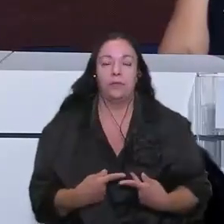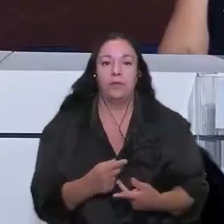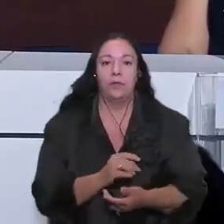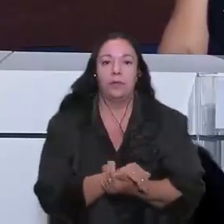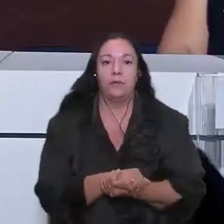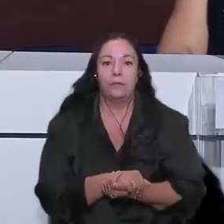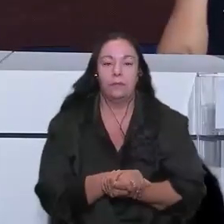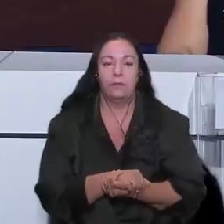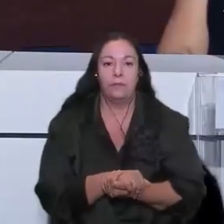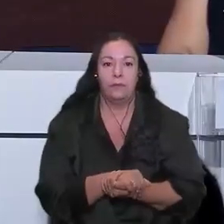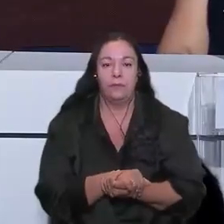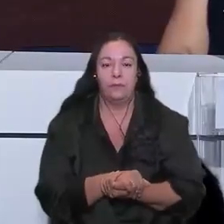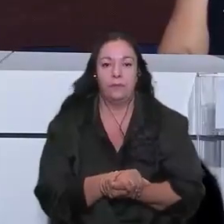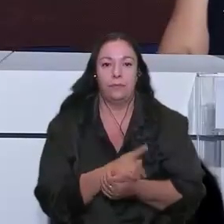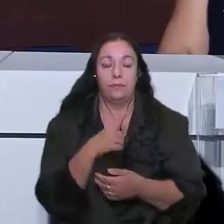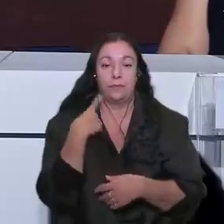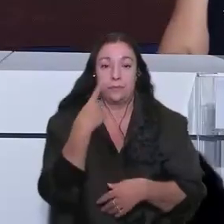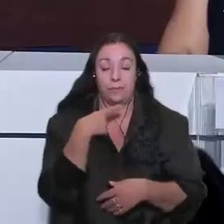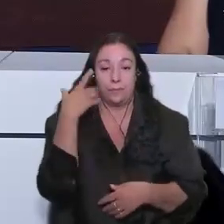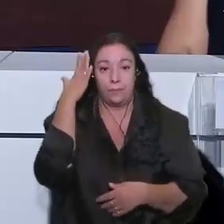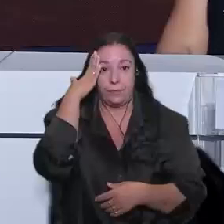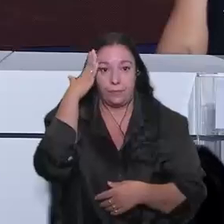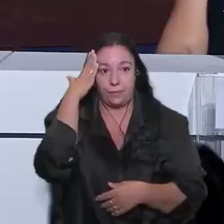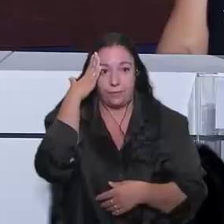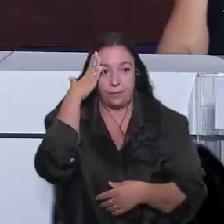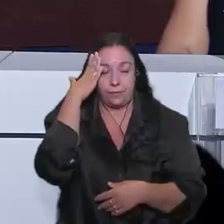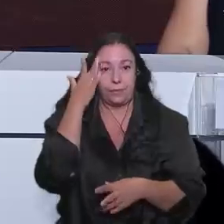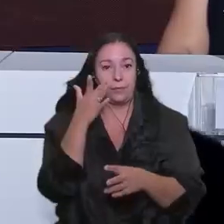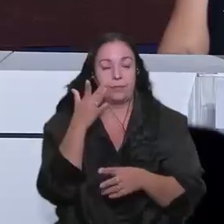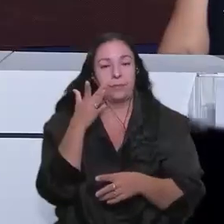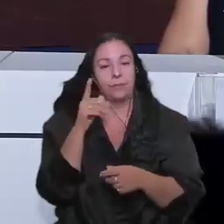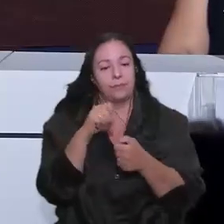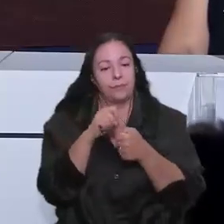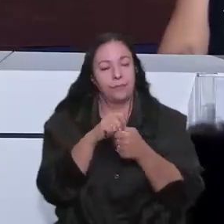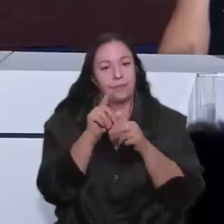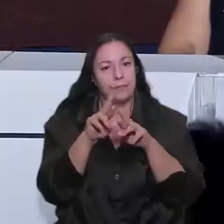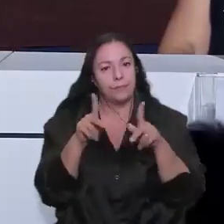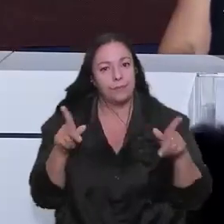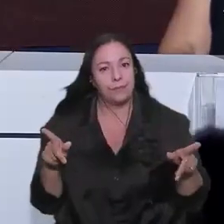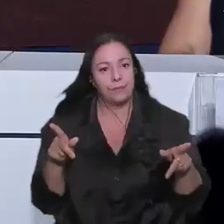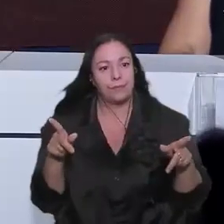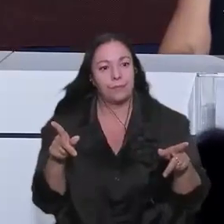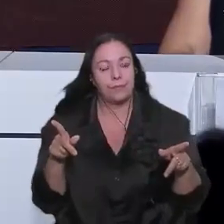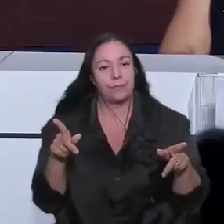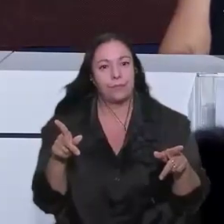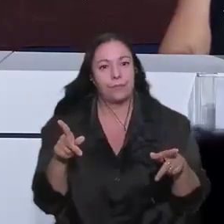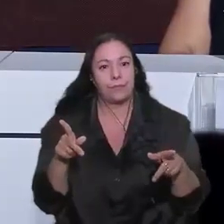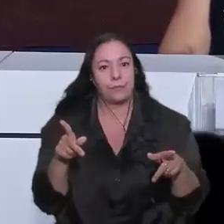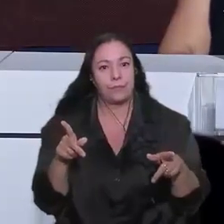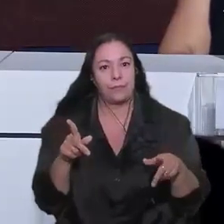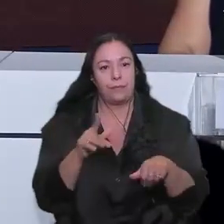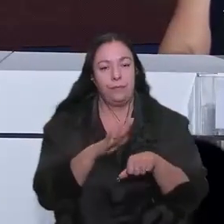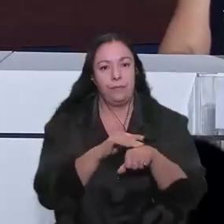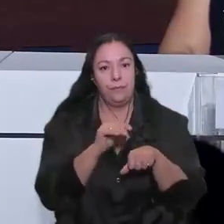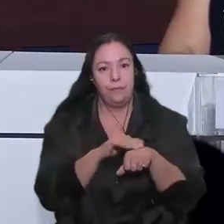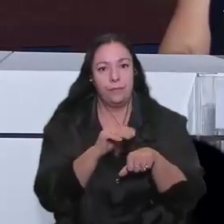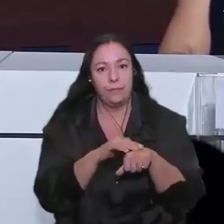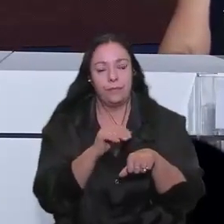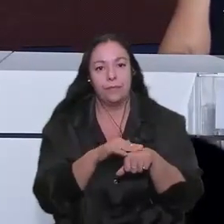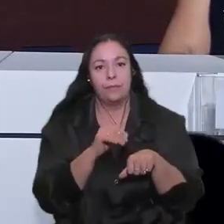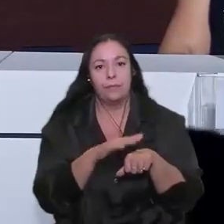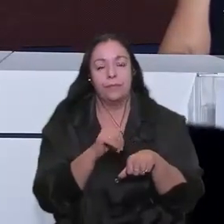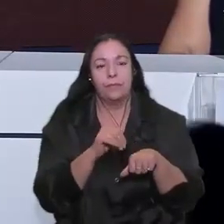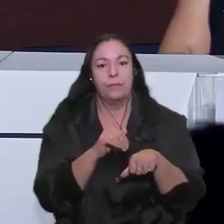Se nós sabemos e fazemos diferente, será que, na verdade, a gente se chama ou tem tendência para